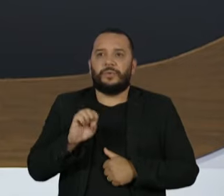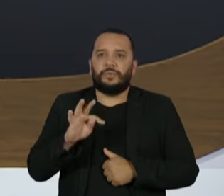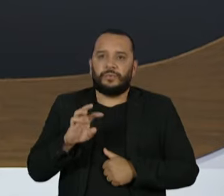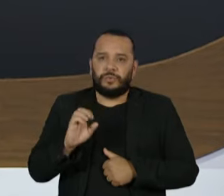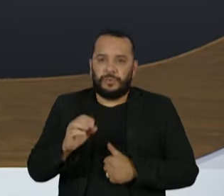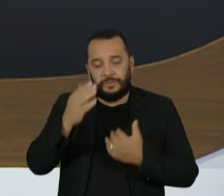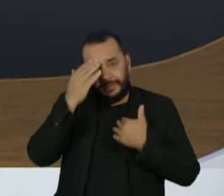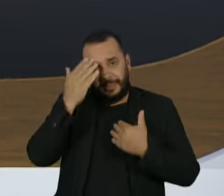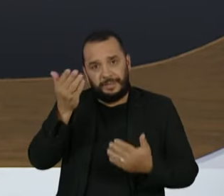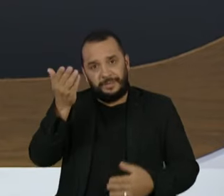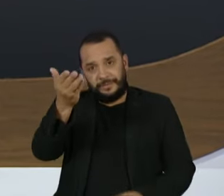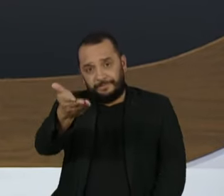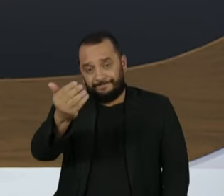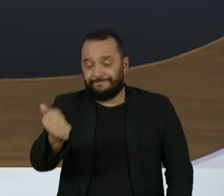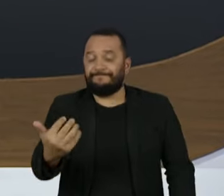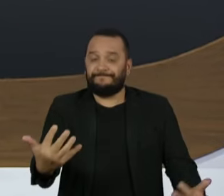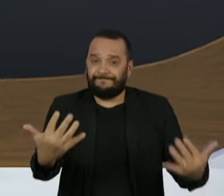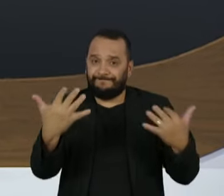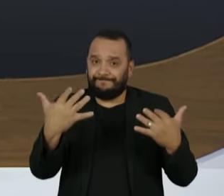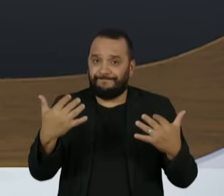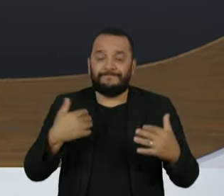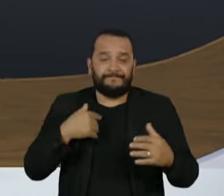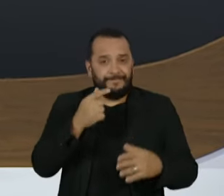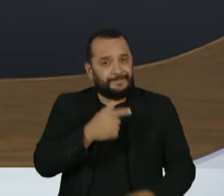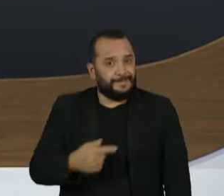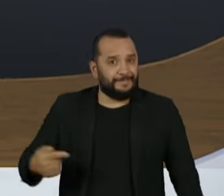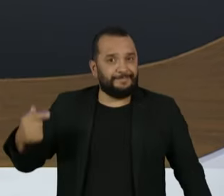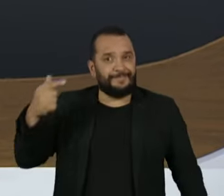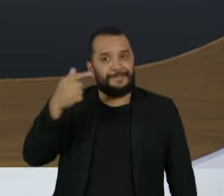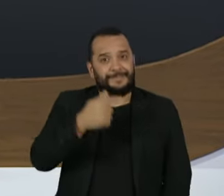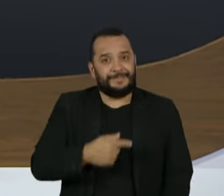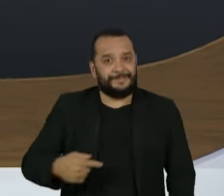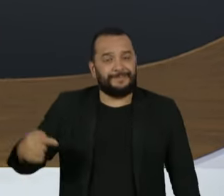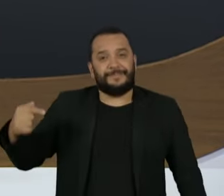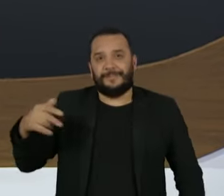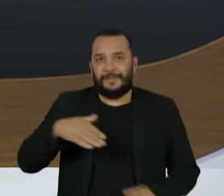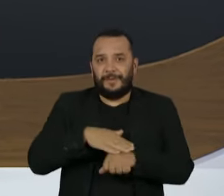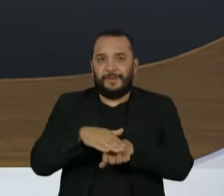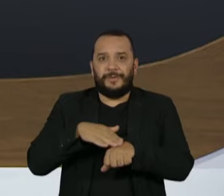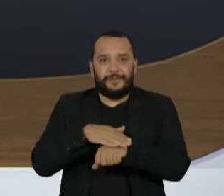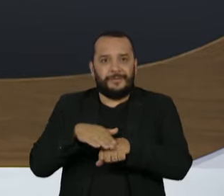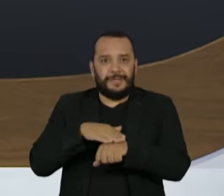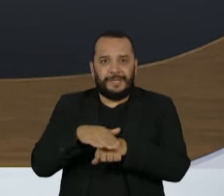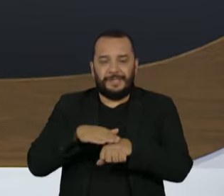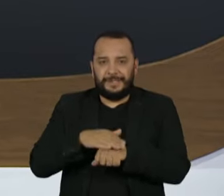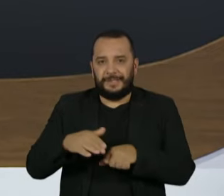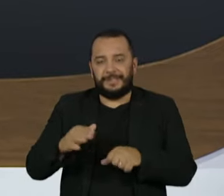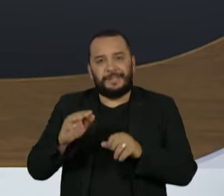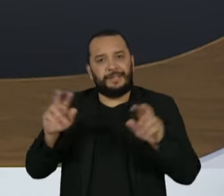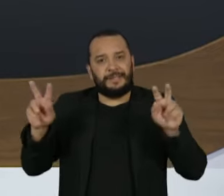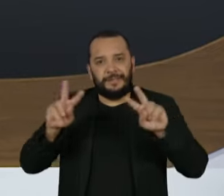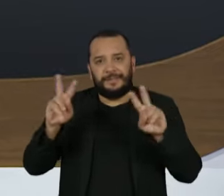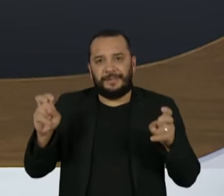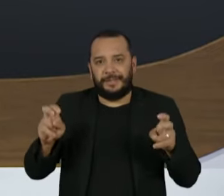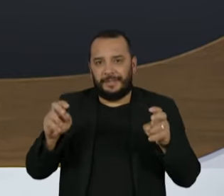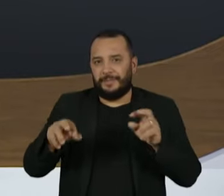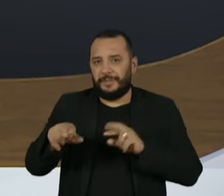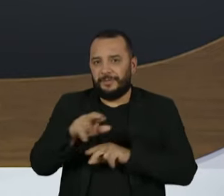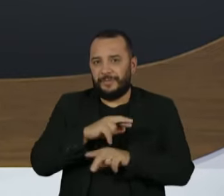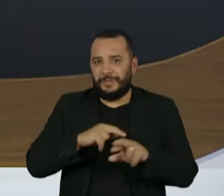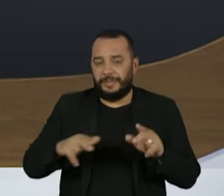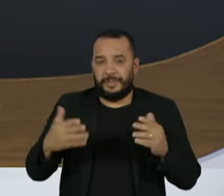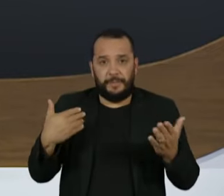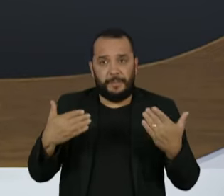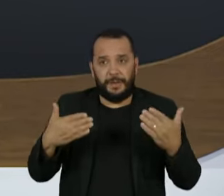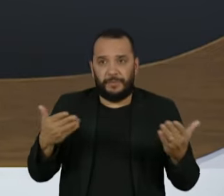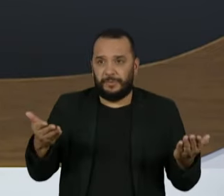Obrigada sobretudo a você pela audiência semana em conversas sobre os mais diferentes assuntos papo de